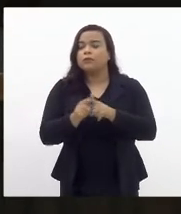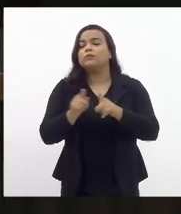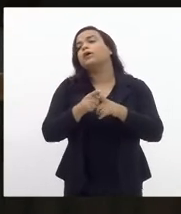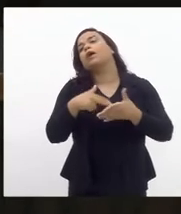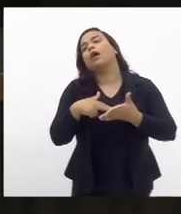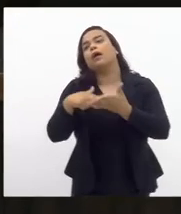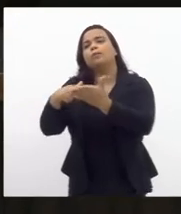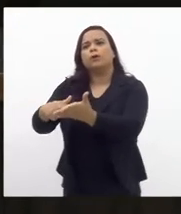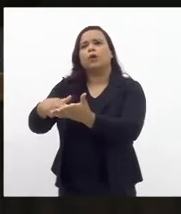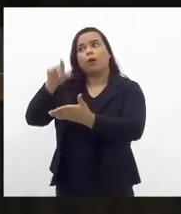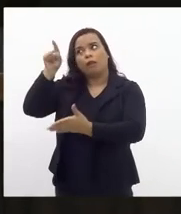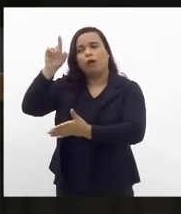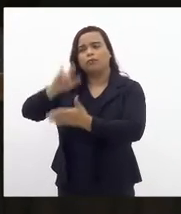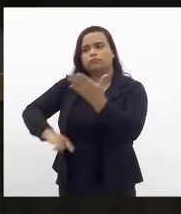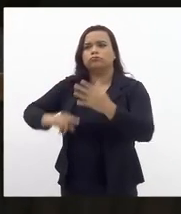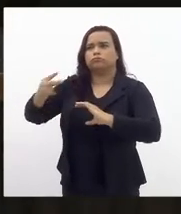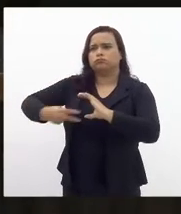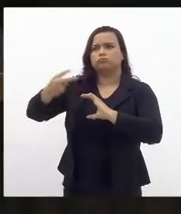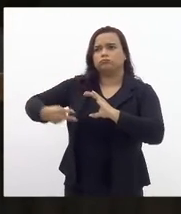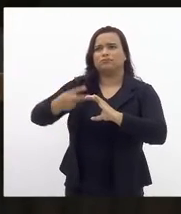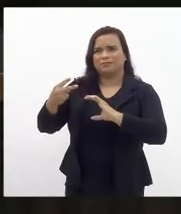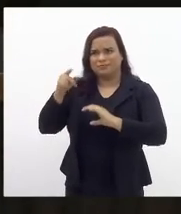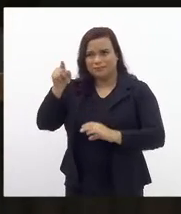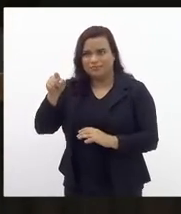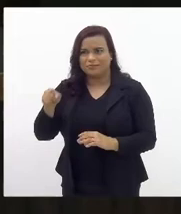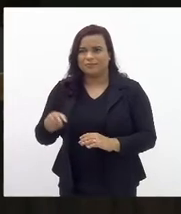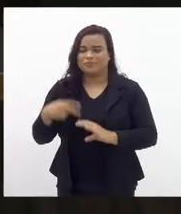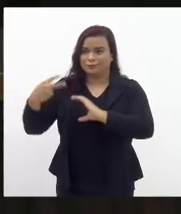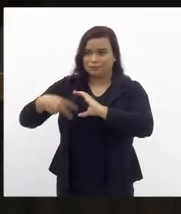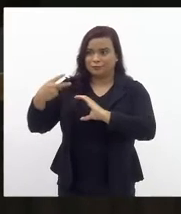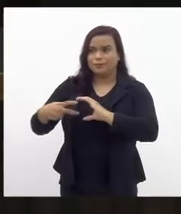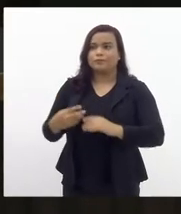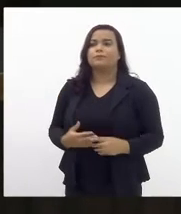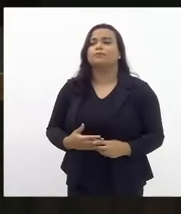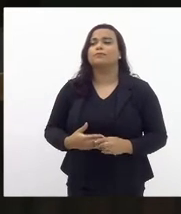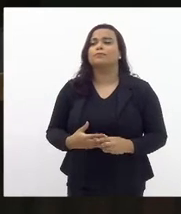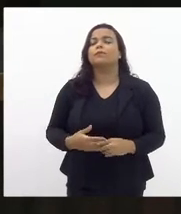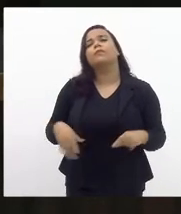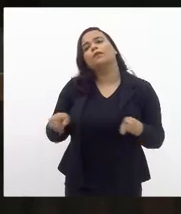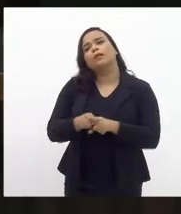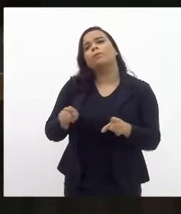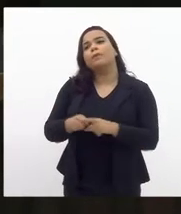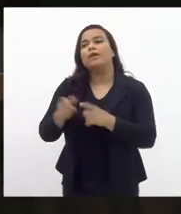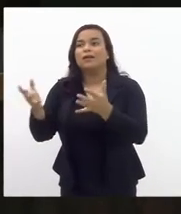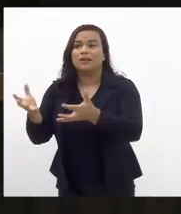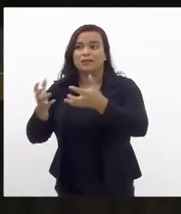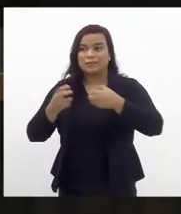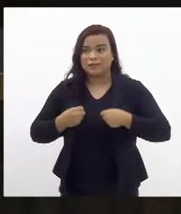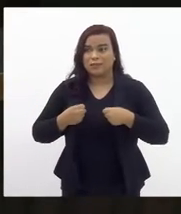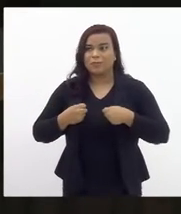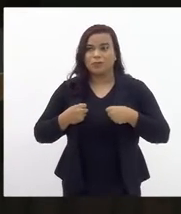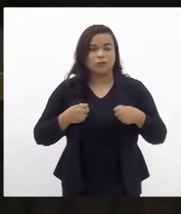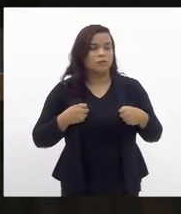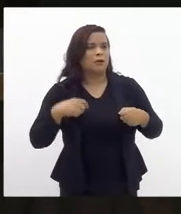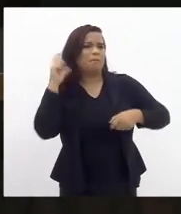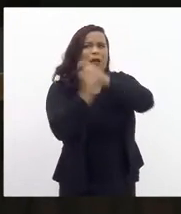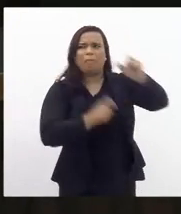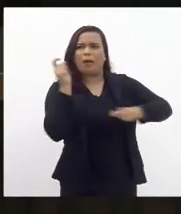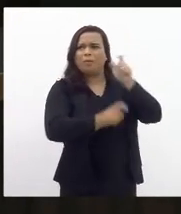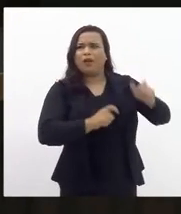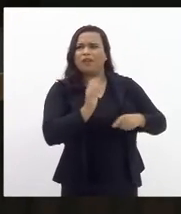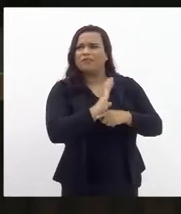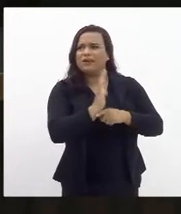para aquela casa de lei, aquela Câmara Municipal, e recebeu em troca uma chacoalhada de vídeos